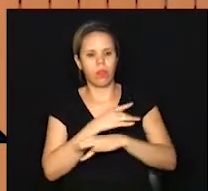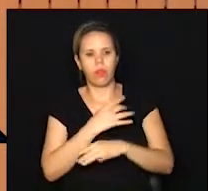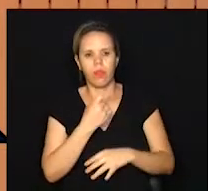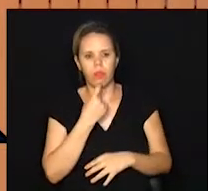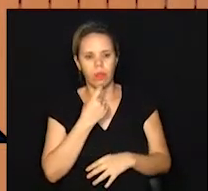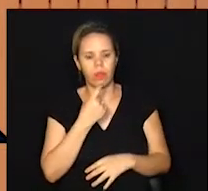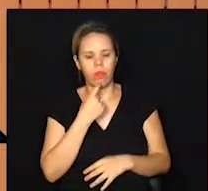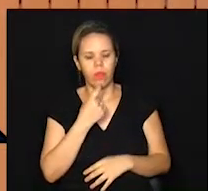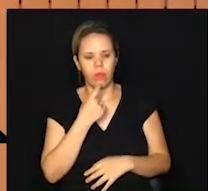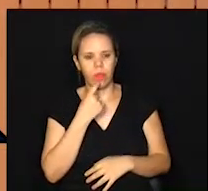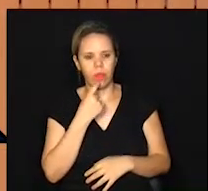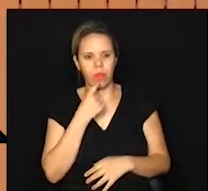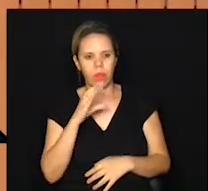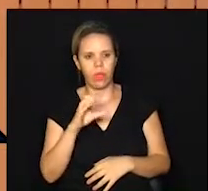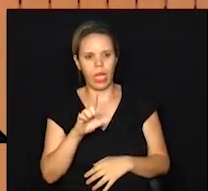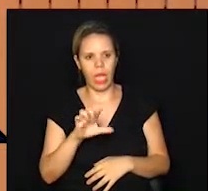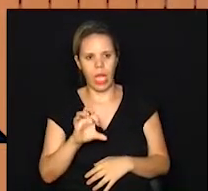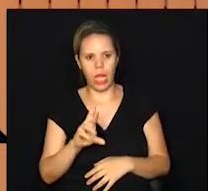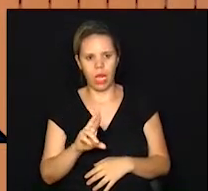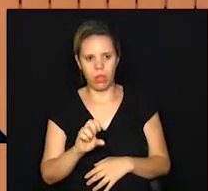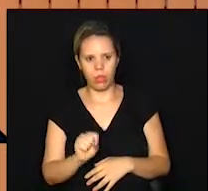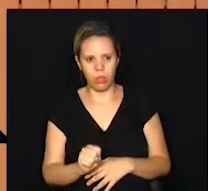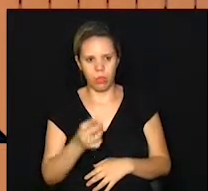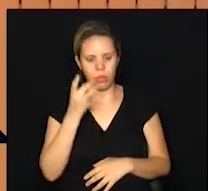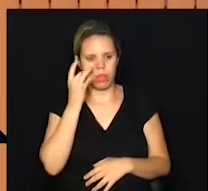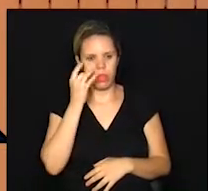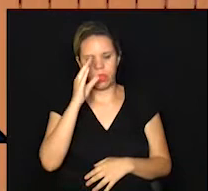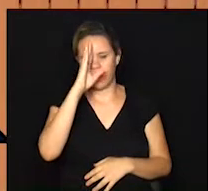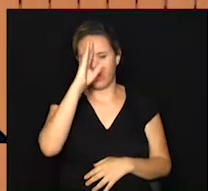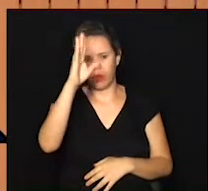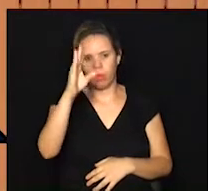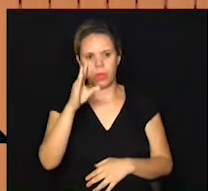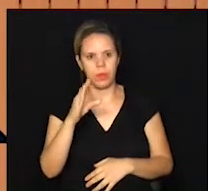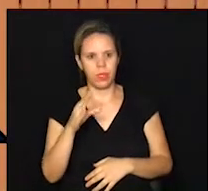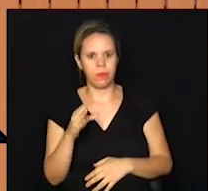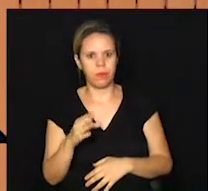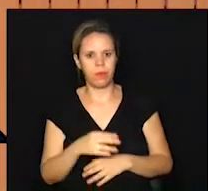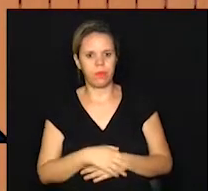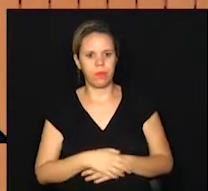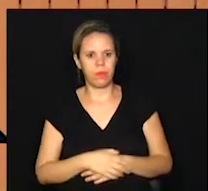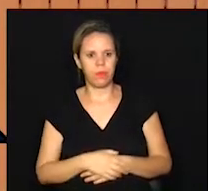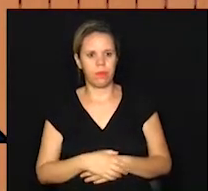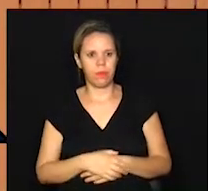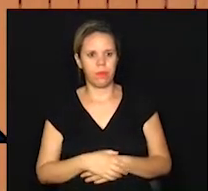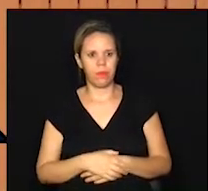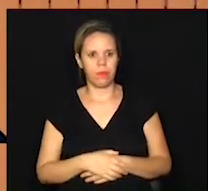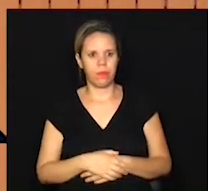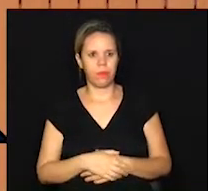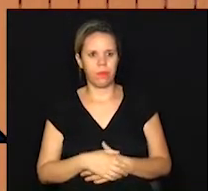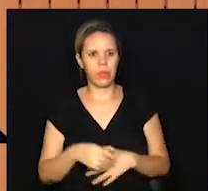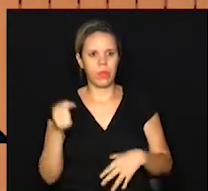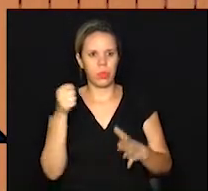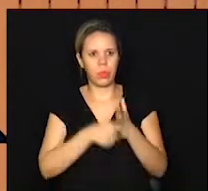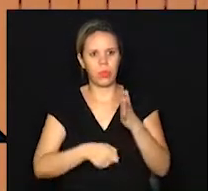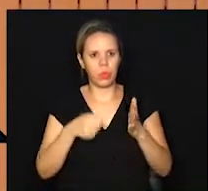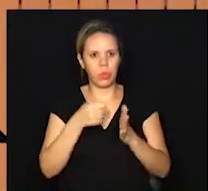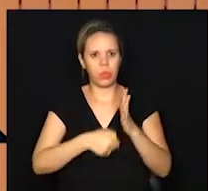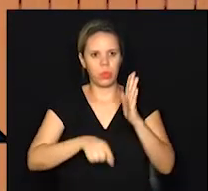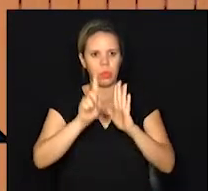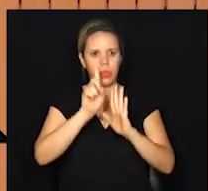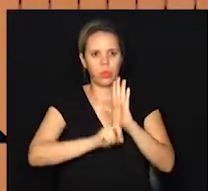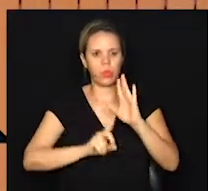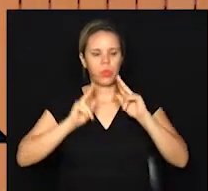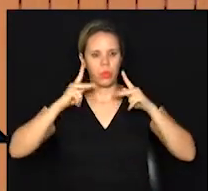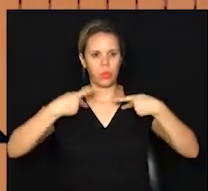Carlos Signorelli tem uma presença fundamental na luta de direitos humanos